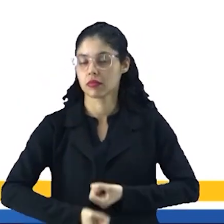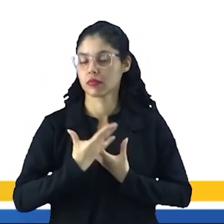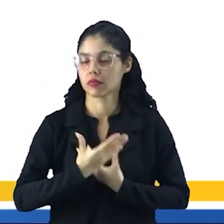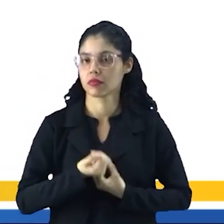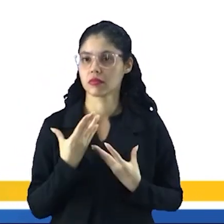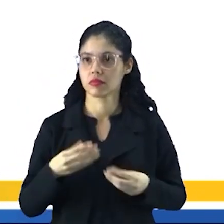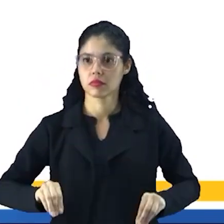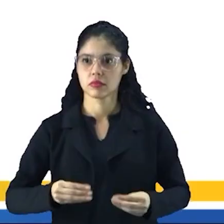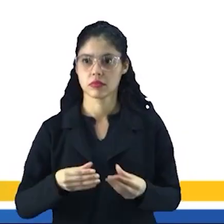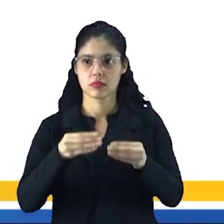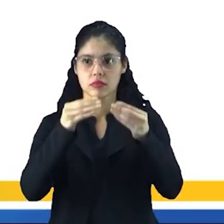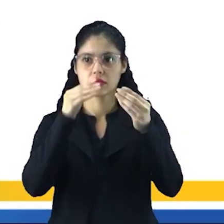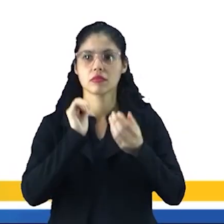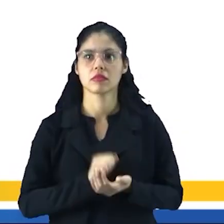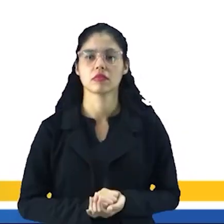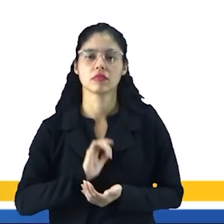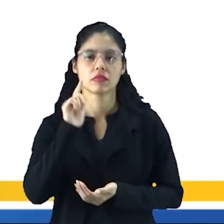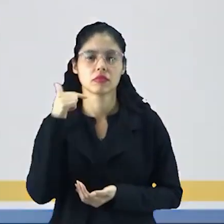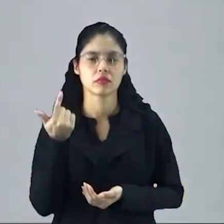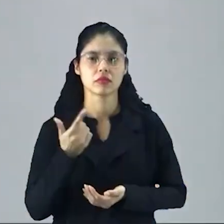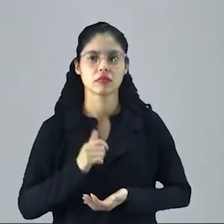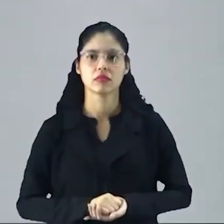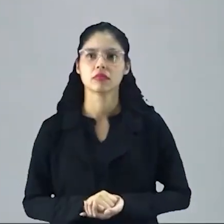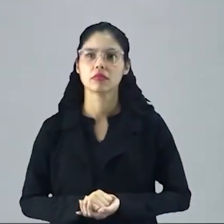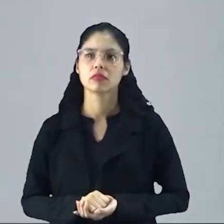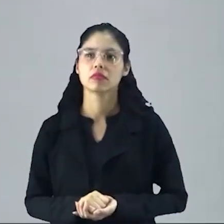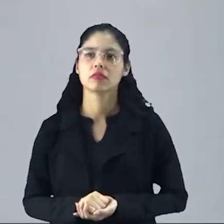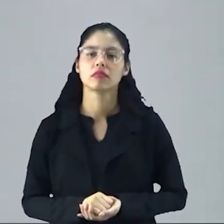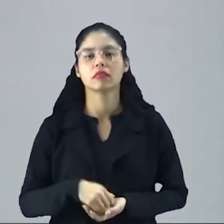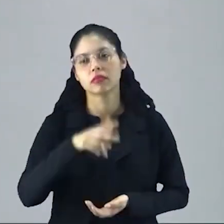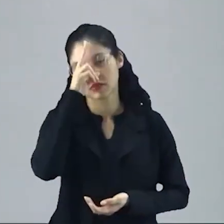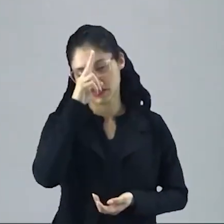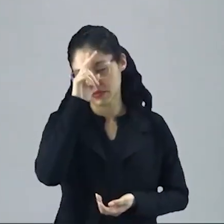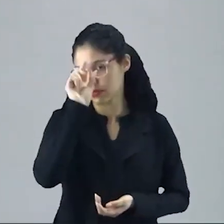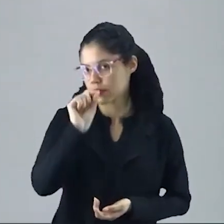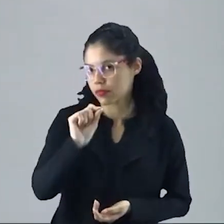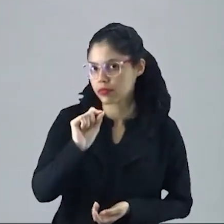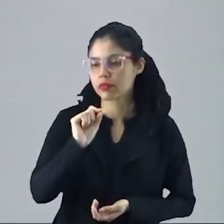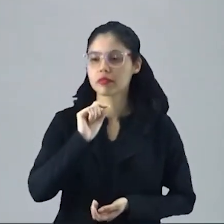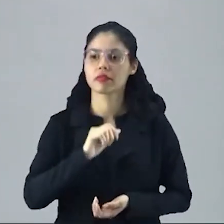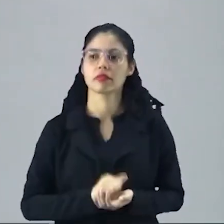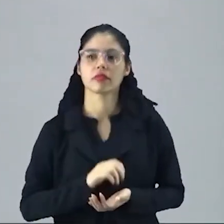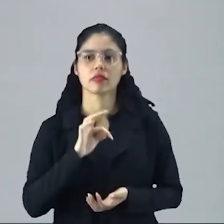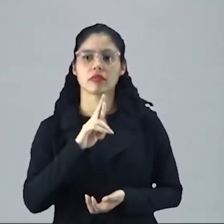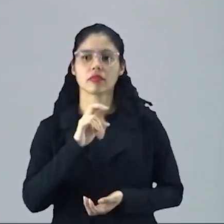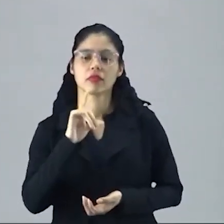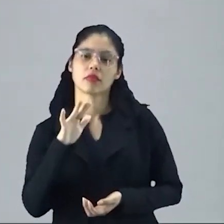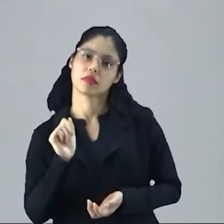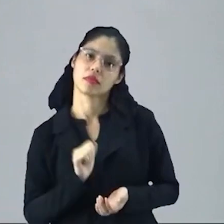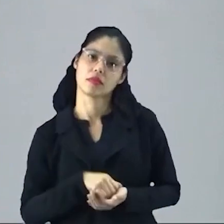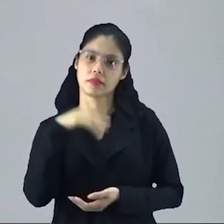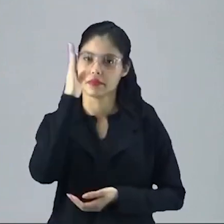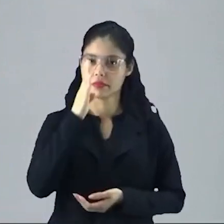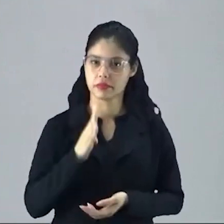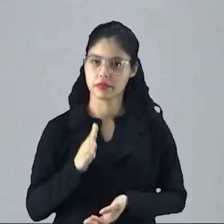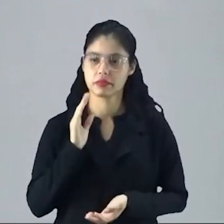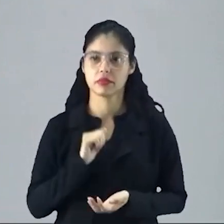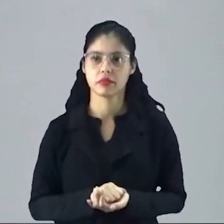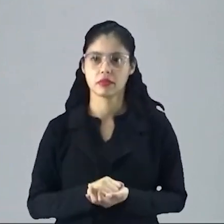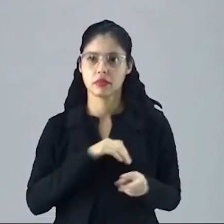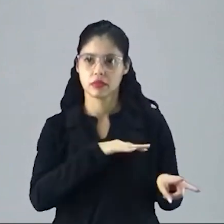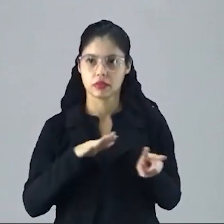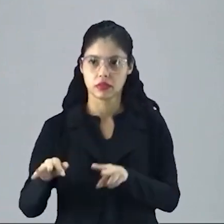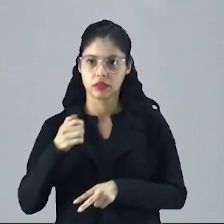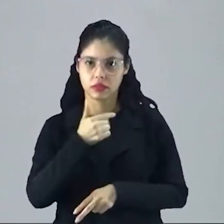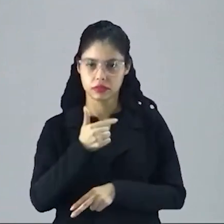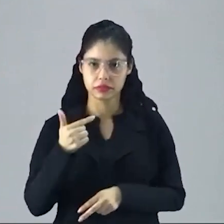música, a pintura, a poesia e a escultura. Vamos lembrar, gente, que Tarsila do Amaral não estava no Brasil na